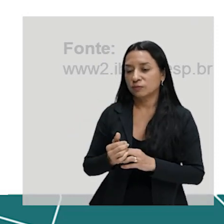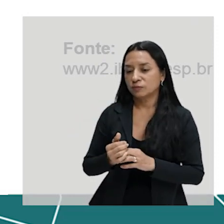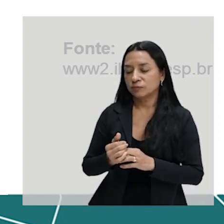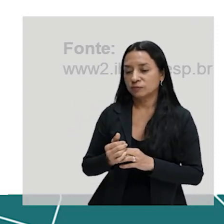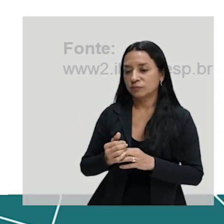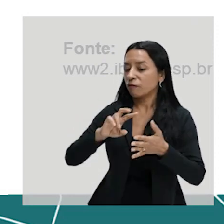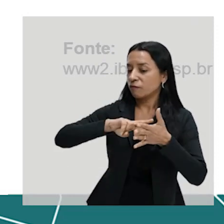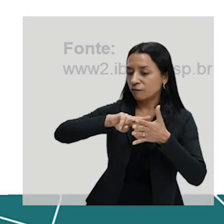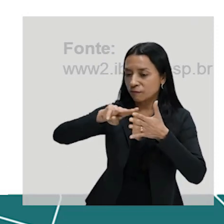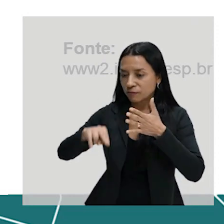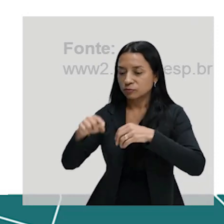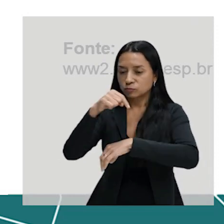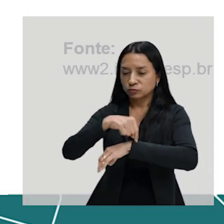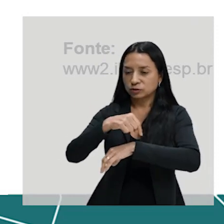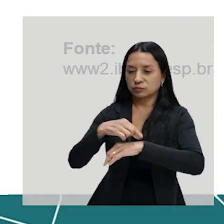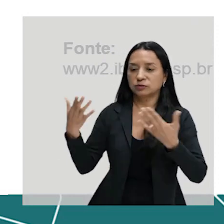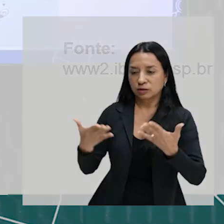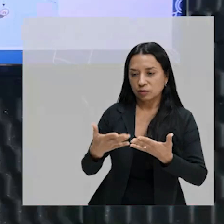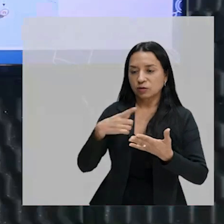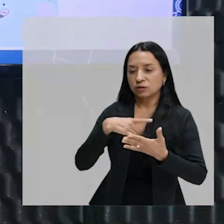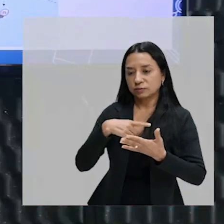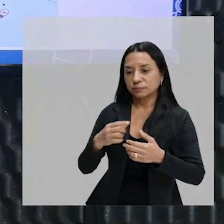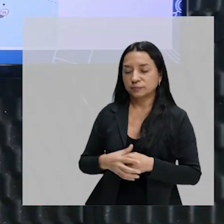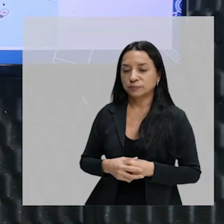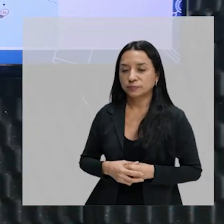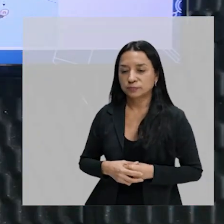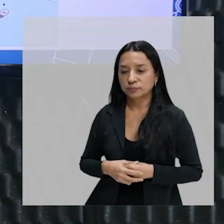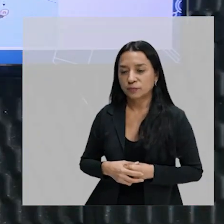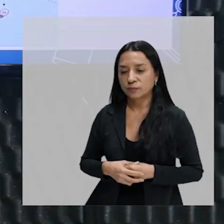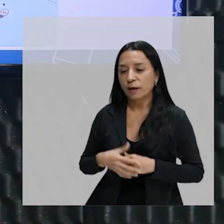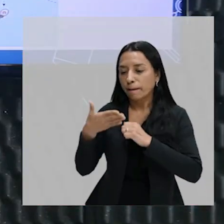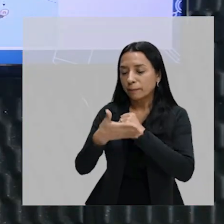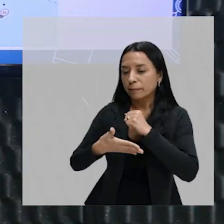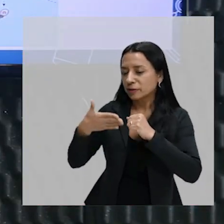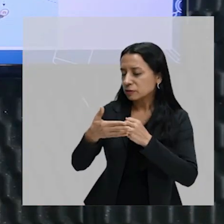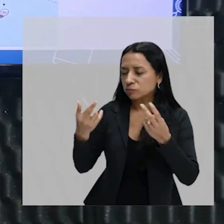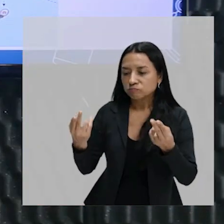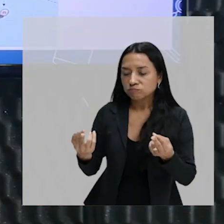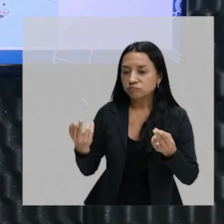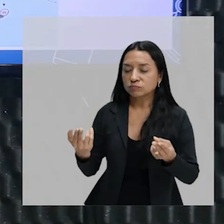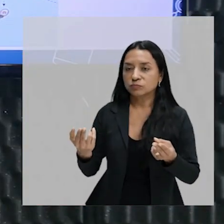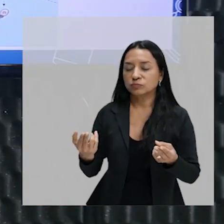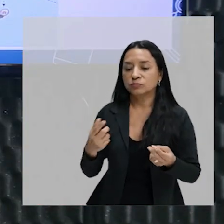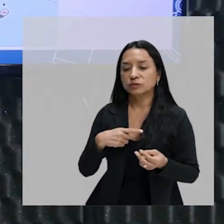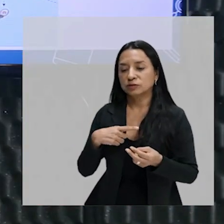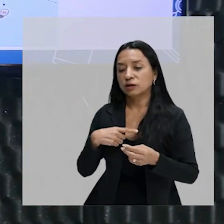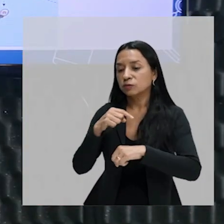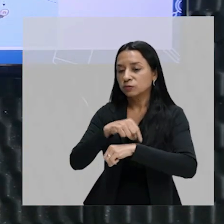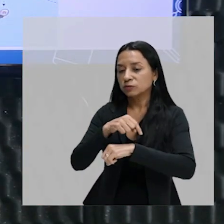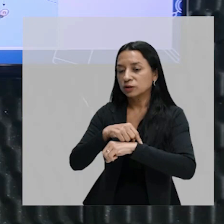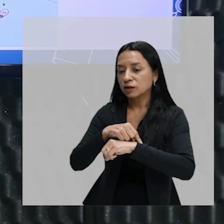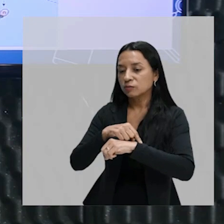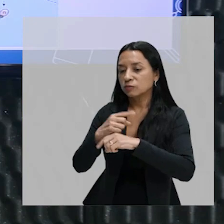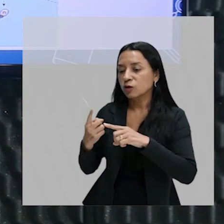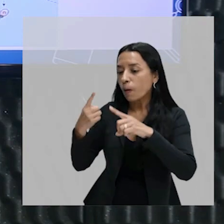período de diferenciação aqui espermatogênese é basicamente a mesma coisa nós temos o período de